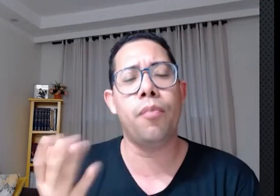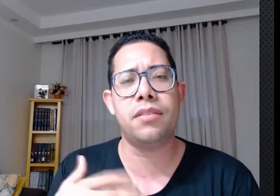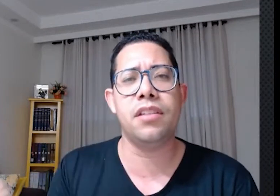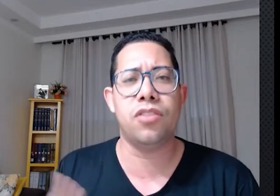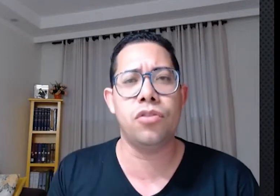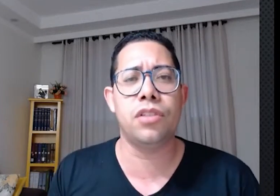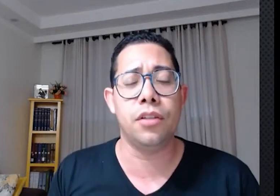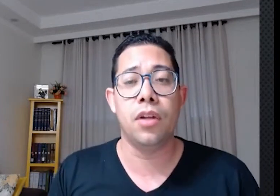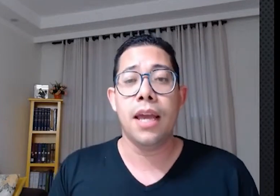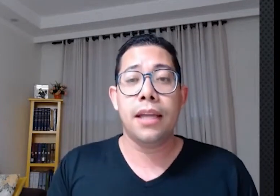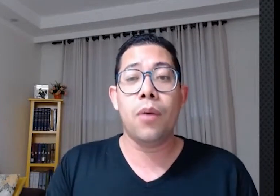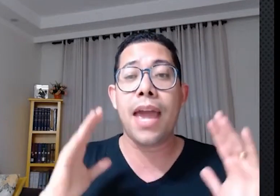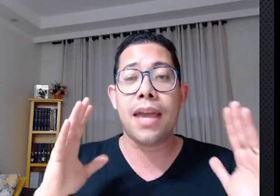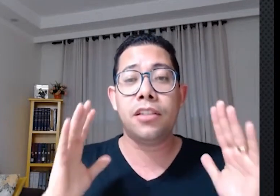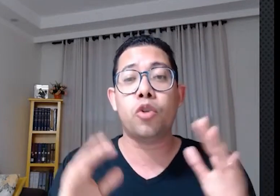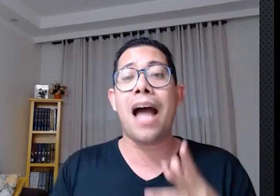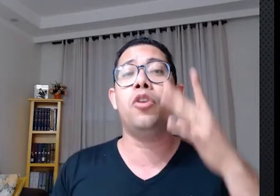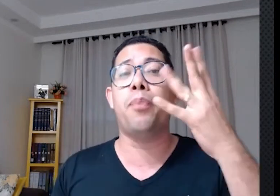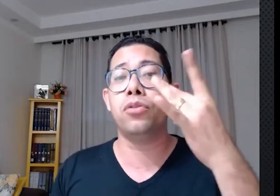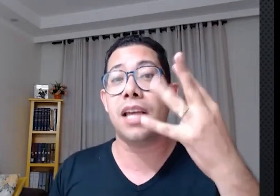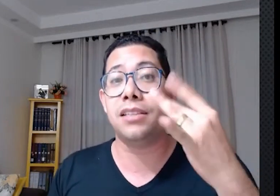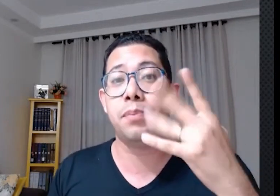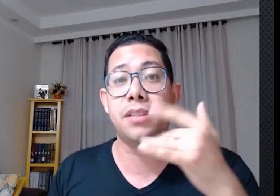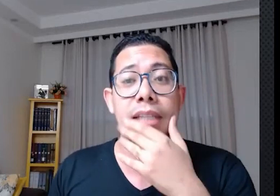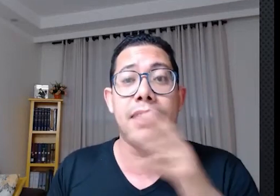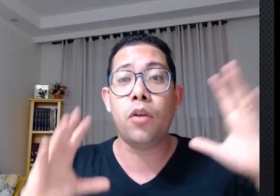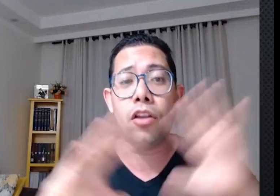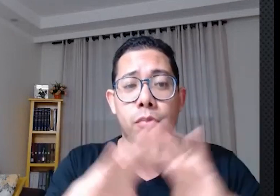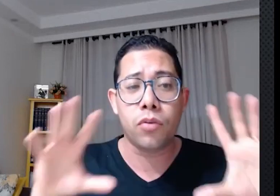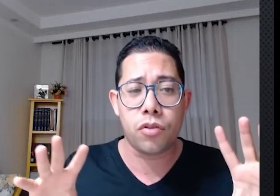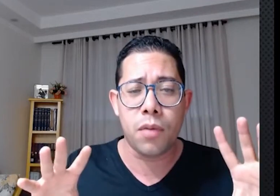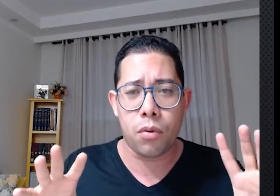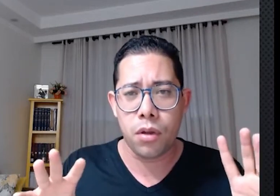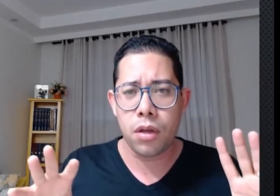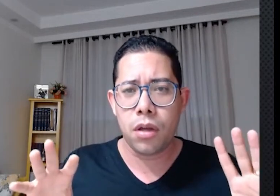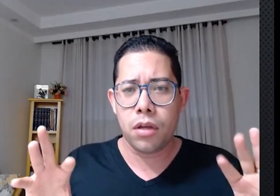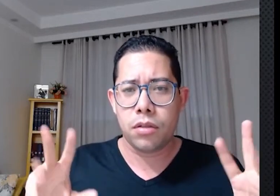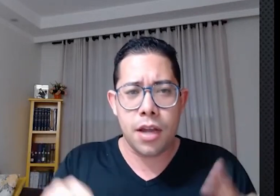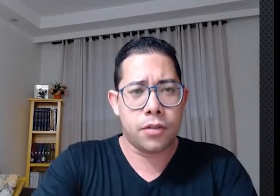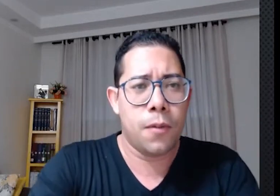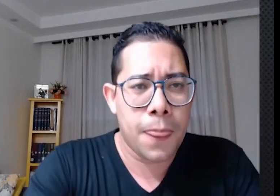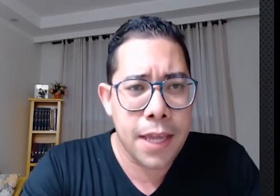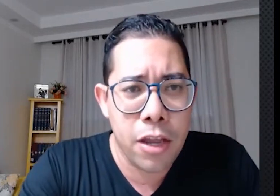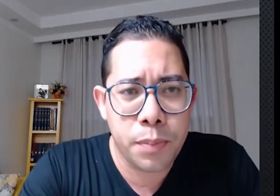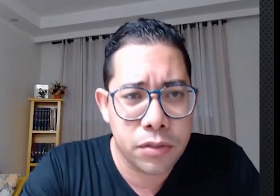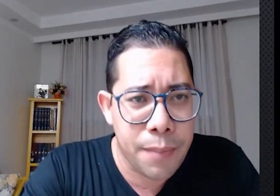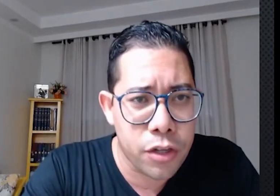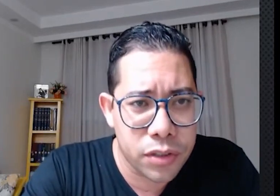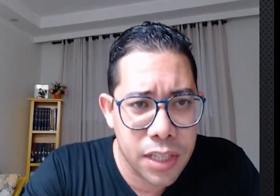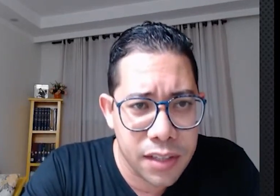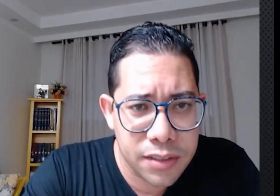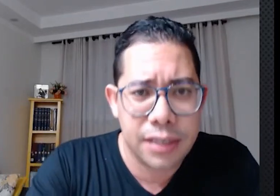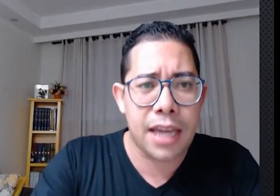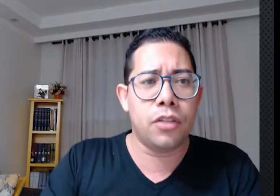né? O Messias, Jesus Cristo. Então é esses 4 pontos aí que você precisa entender do resumão, certo? E aí eu preciso saber